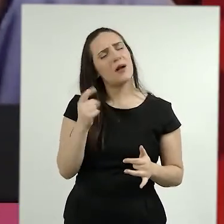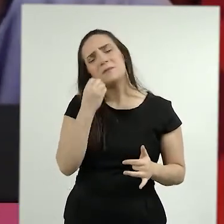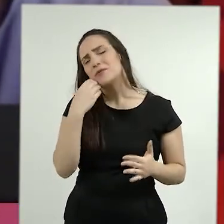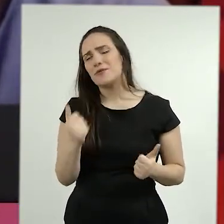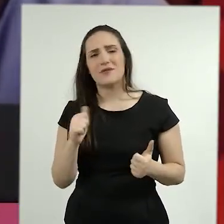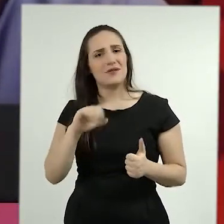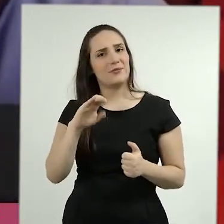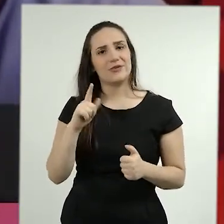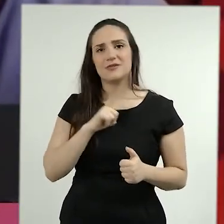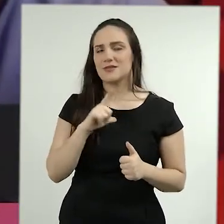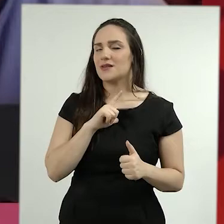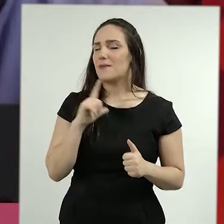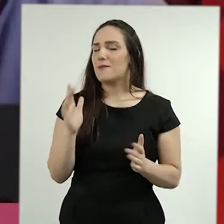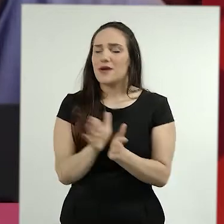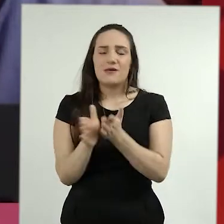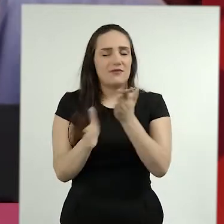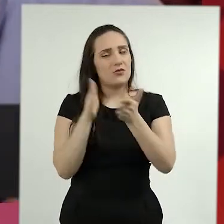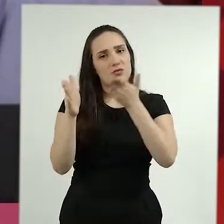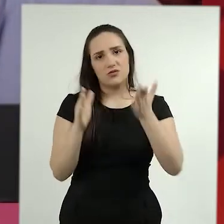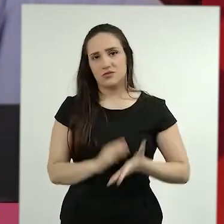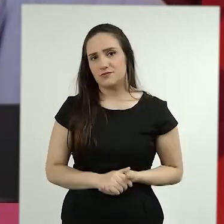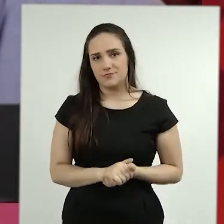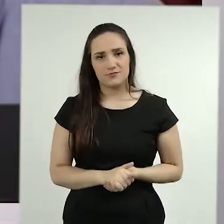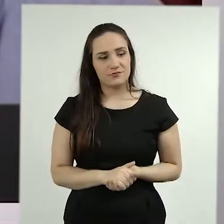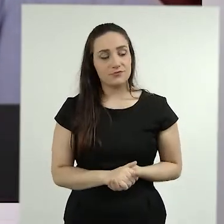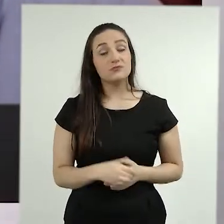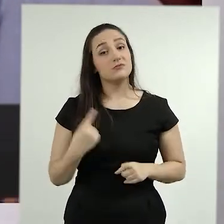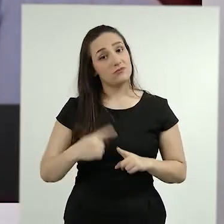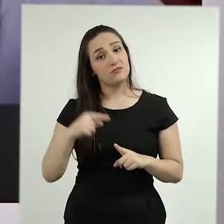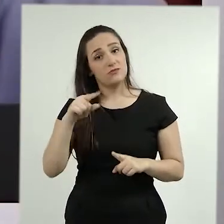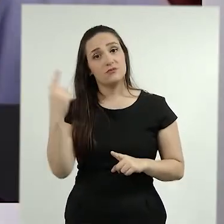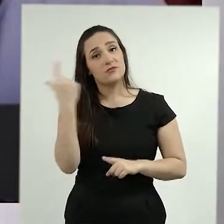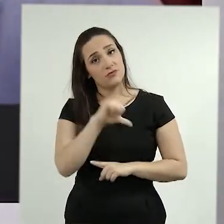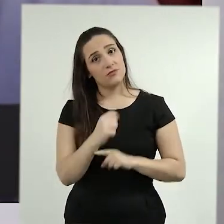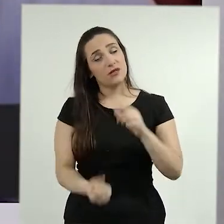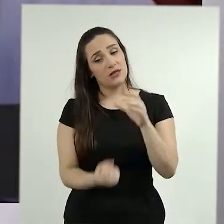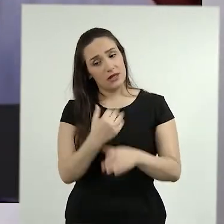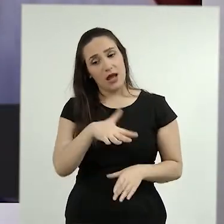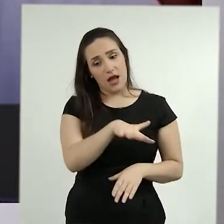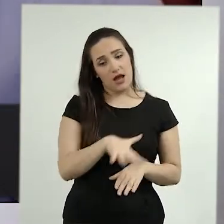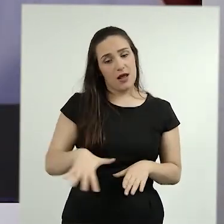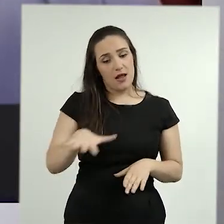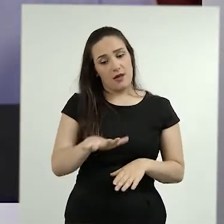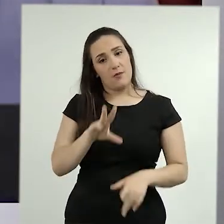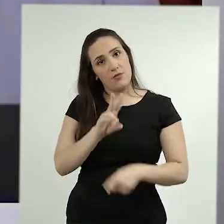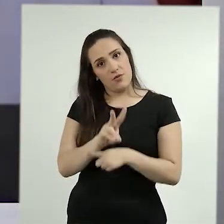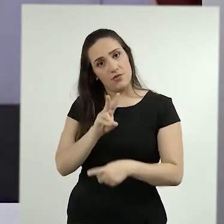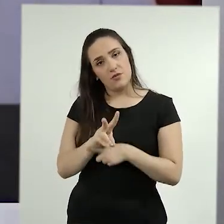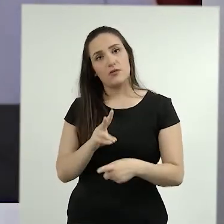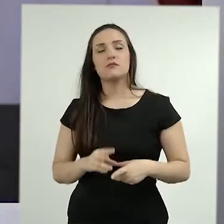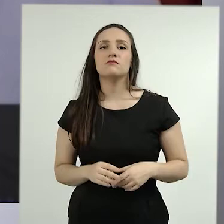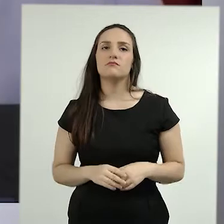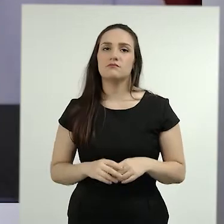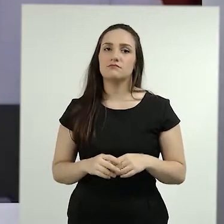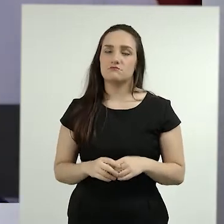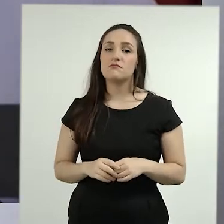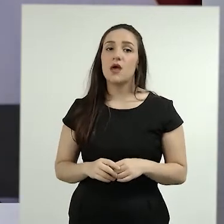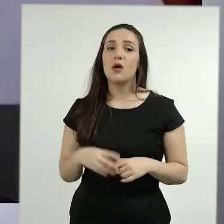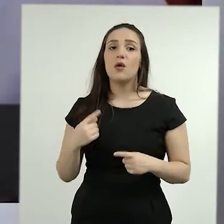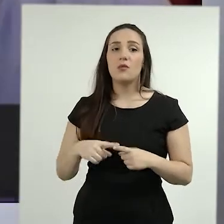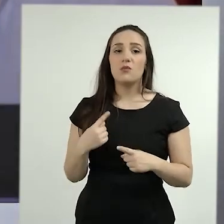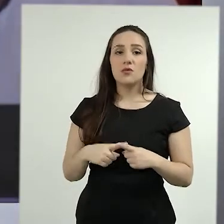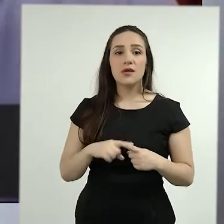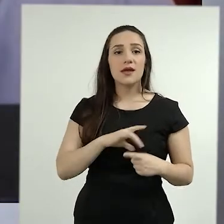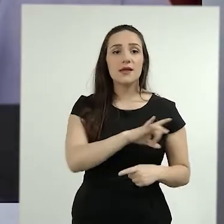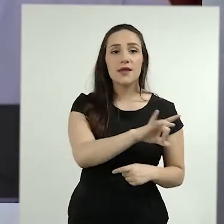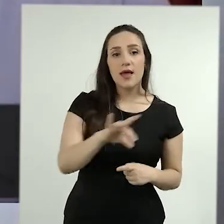E é fantástico esse conceito, porque você cria áreas protegidas também com flexibilidade